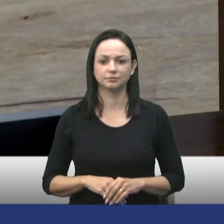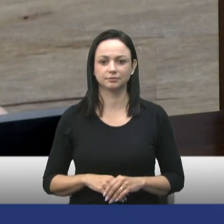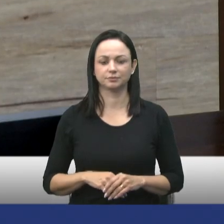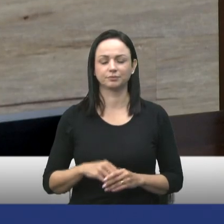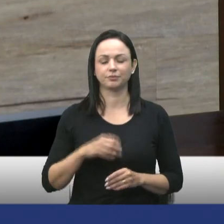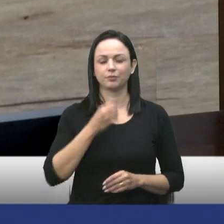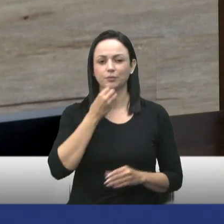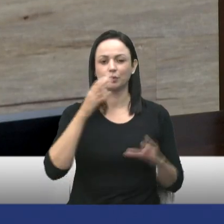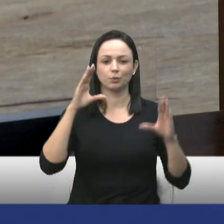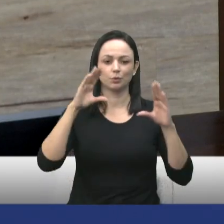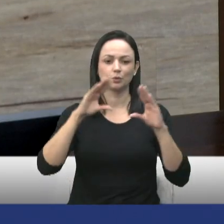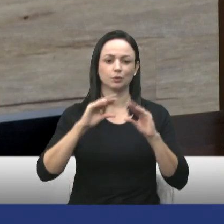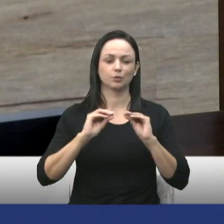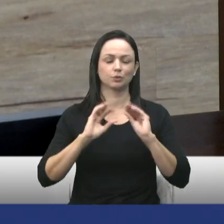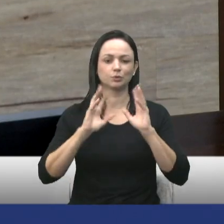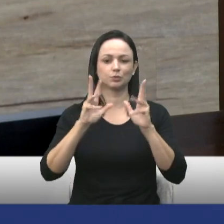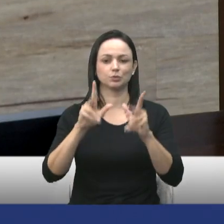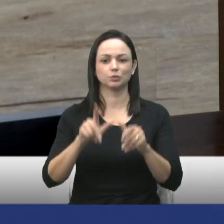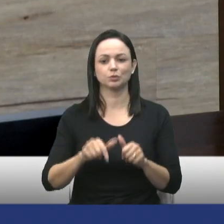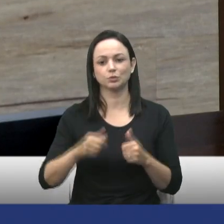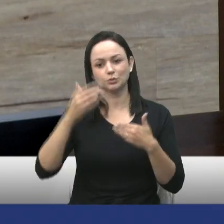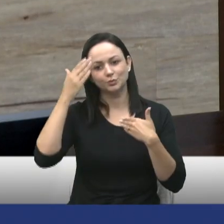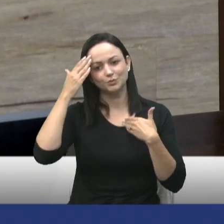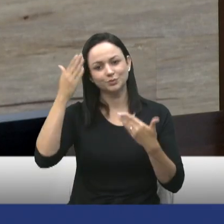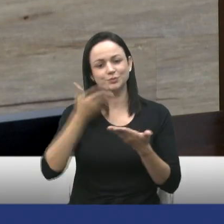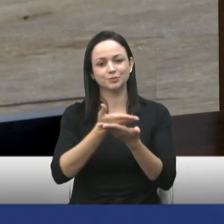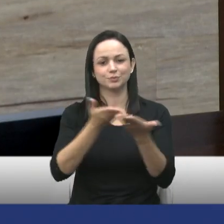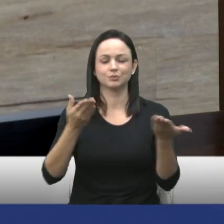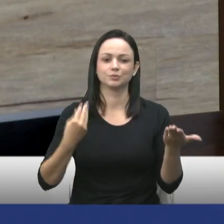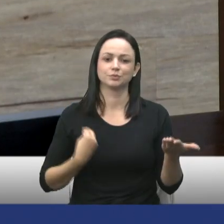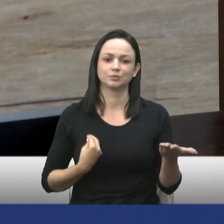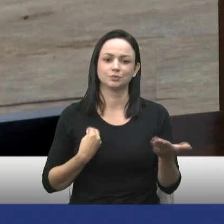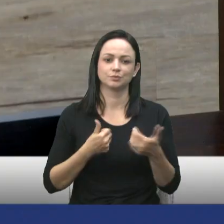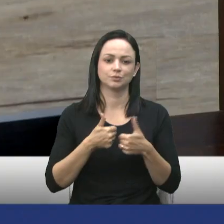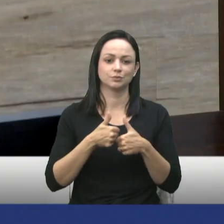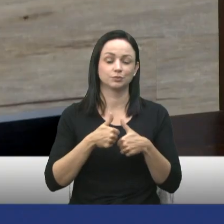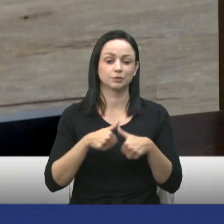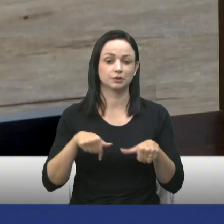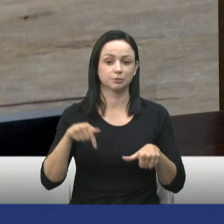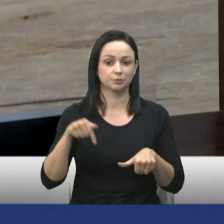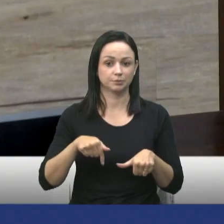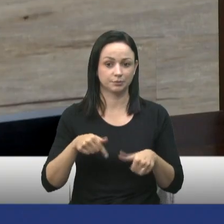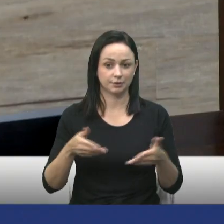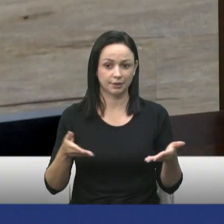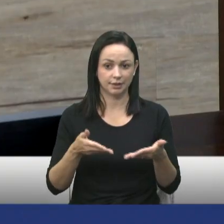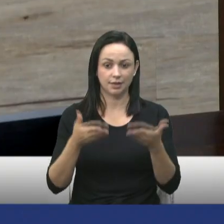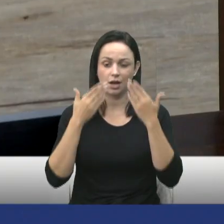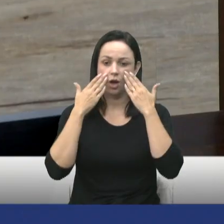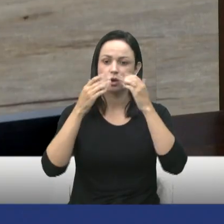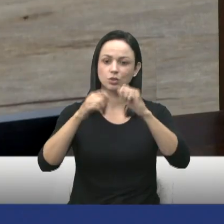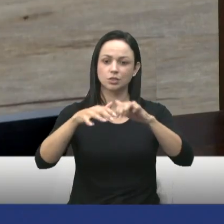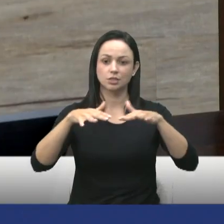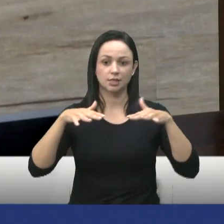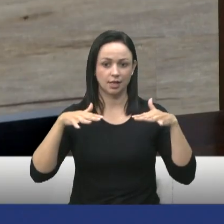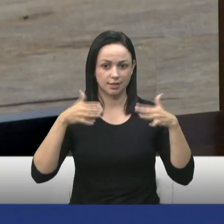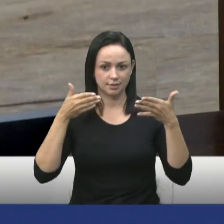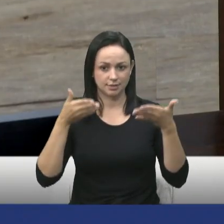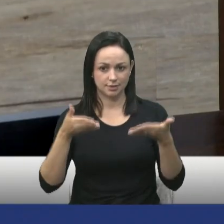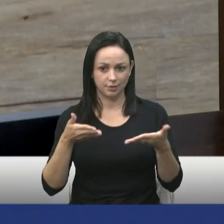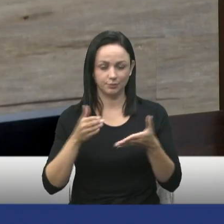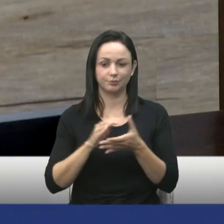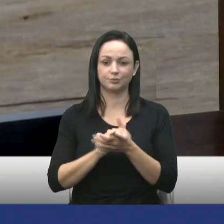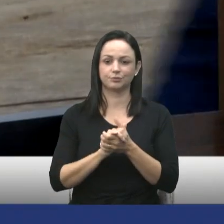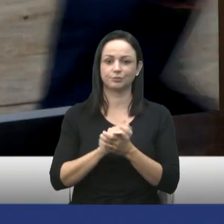Boa noite a todos, agradecemos a presença. Estamos aqui nessa audiência pública, para falar